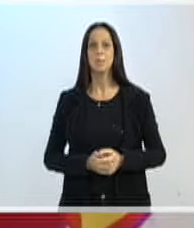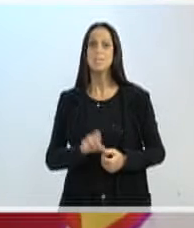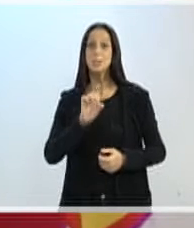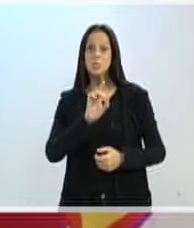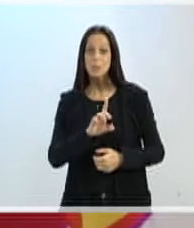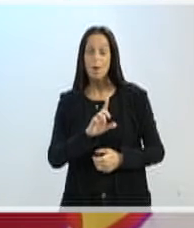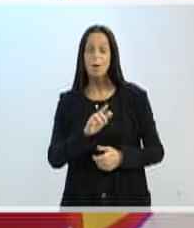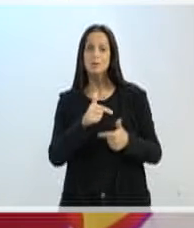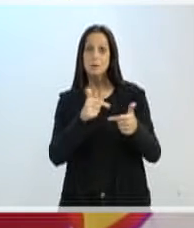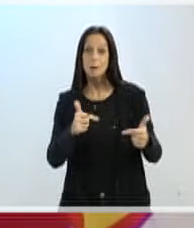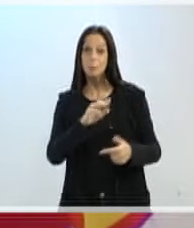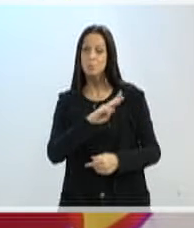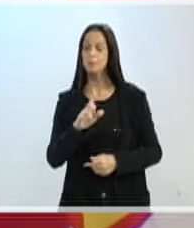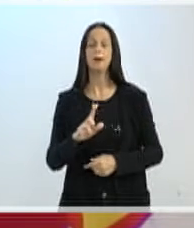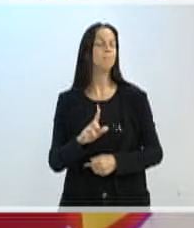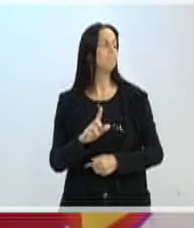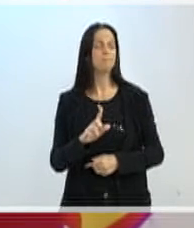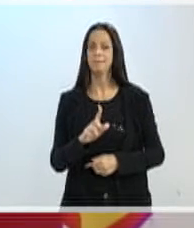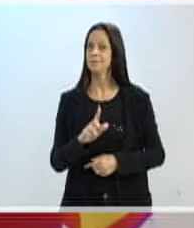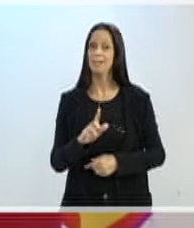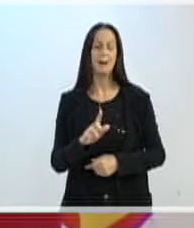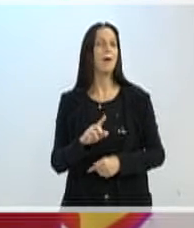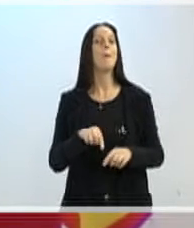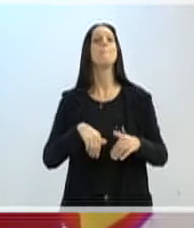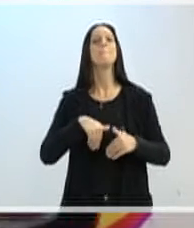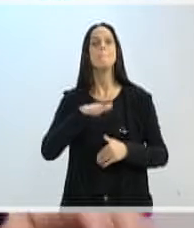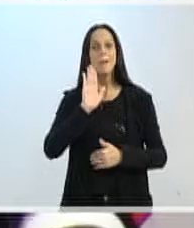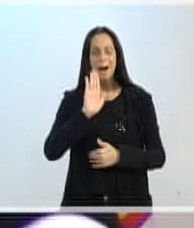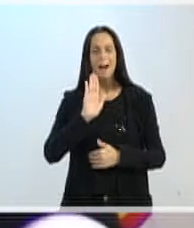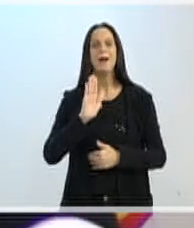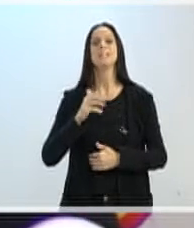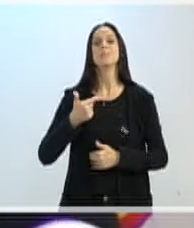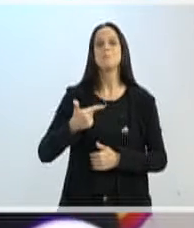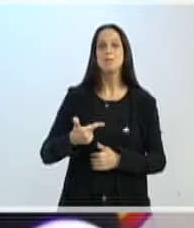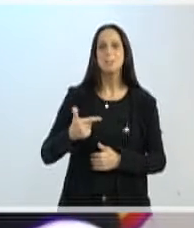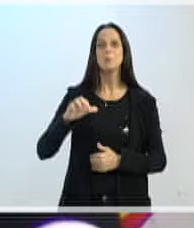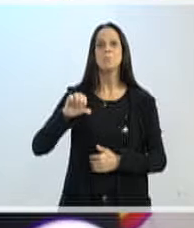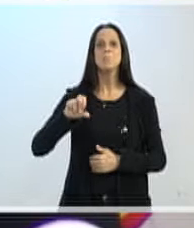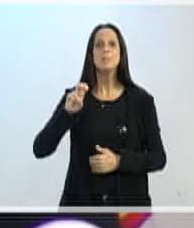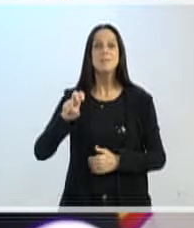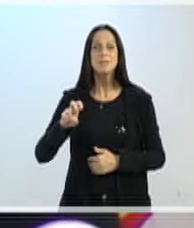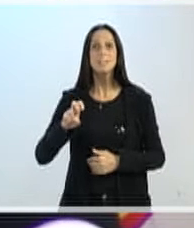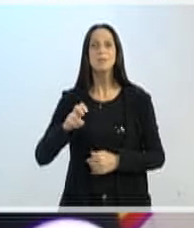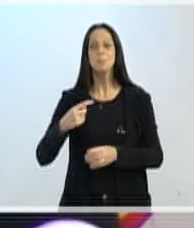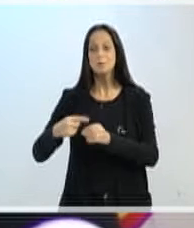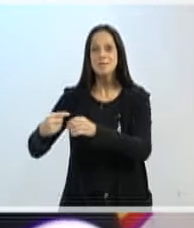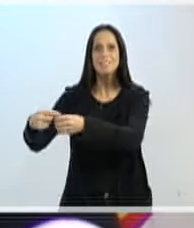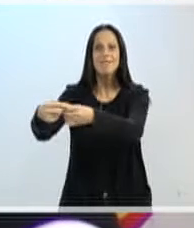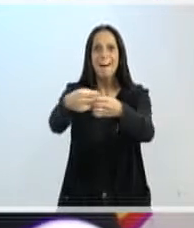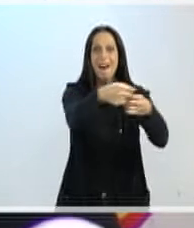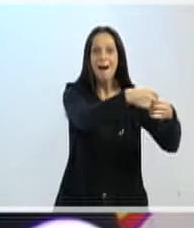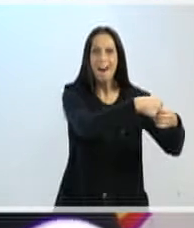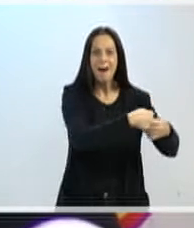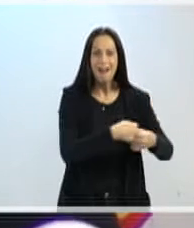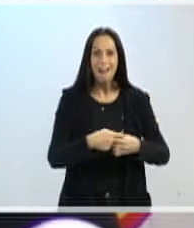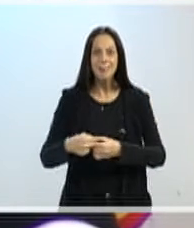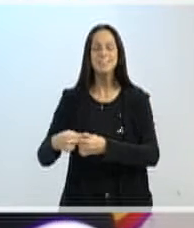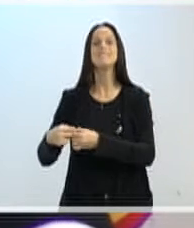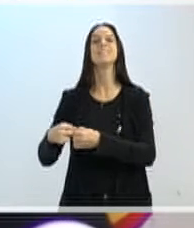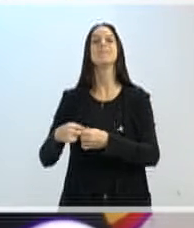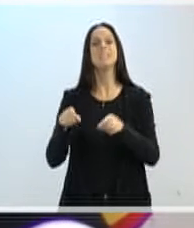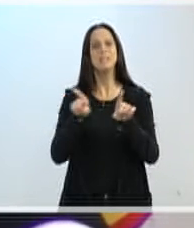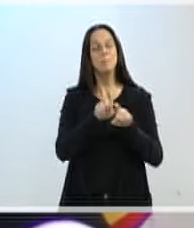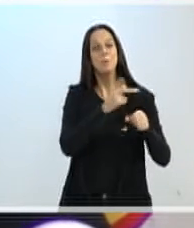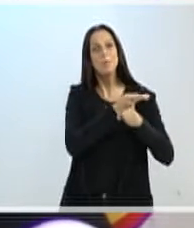os 295 municípios do estado de Santa Catarina. Digo isso, haja vista que o